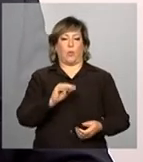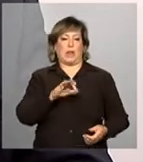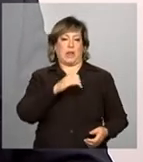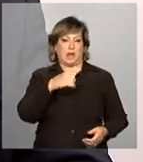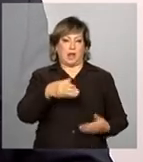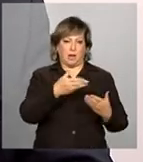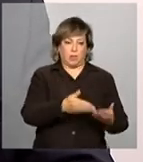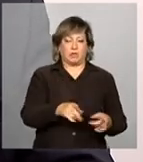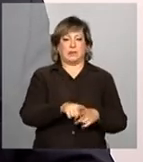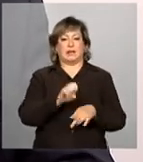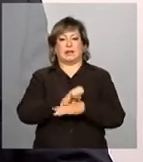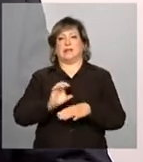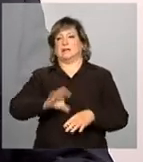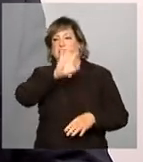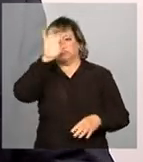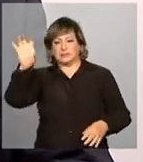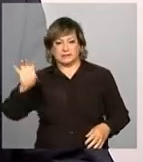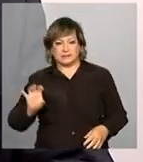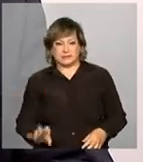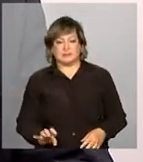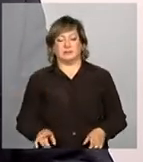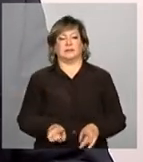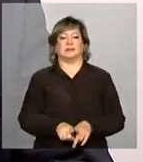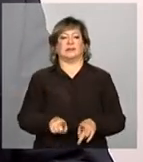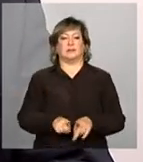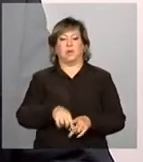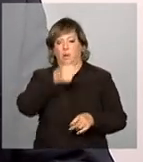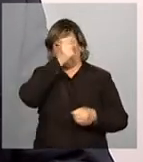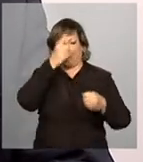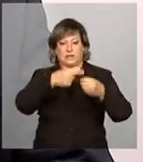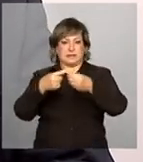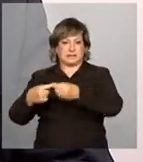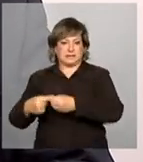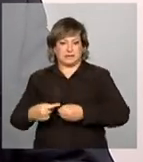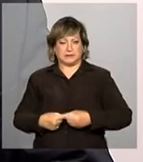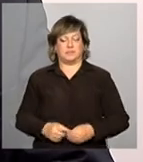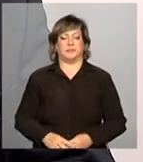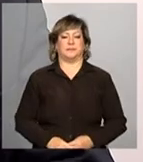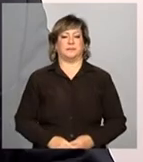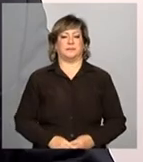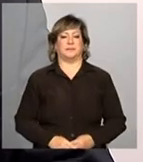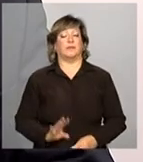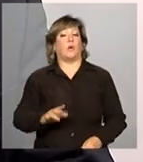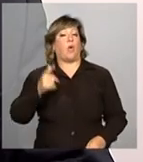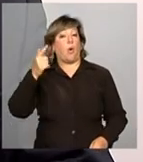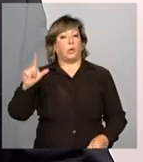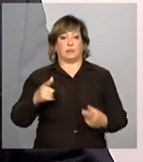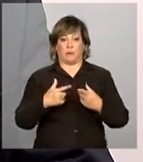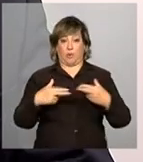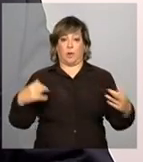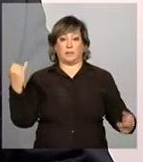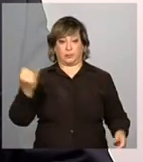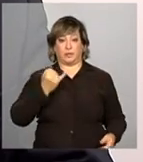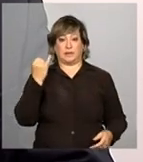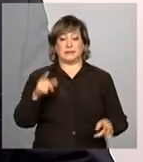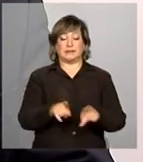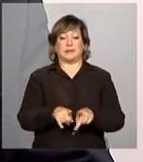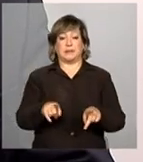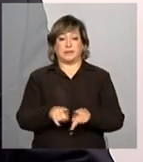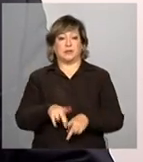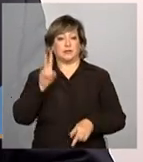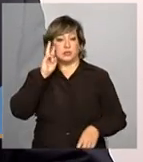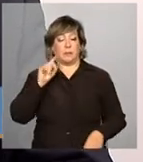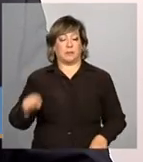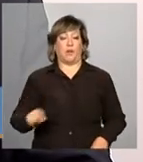união pelos Estados e pelo e pelos municípios né O Outro fator importante também em relação a